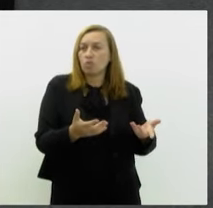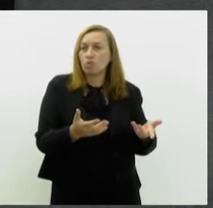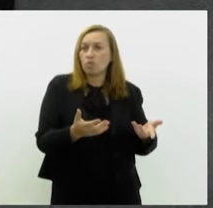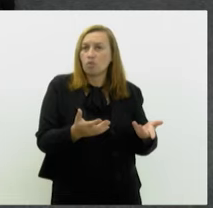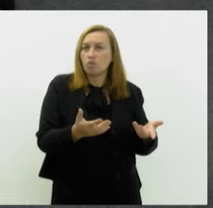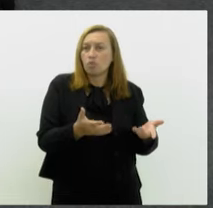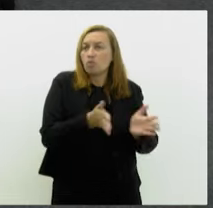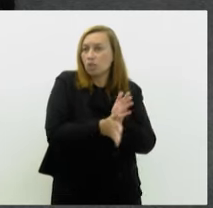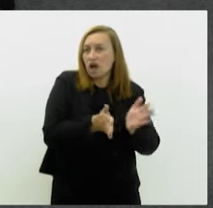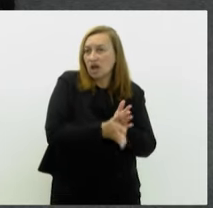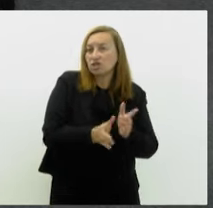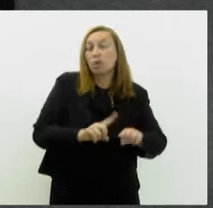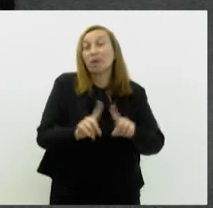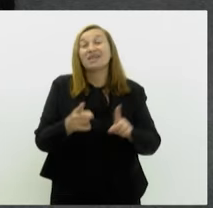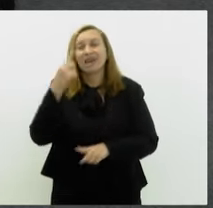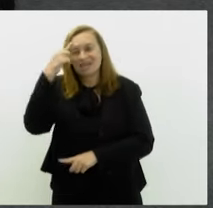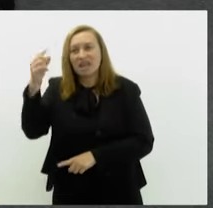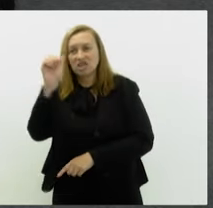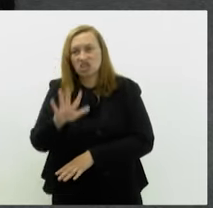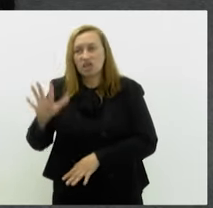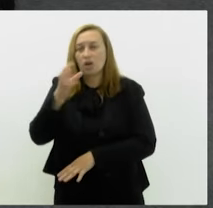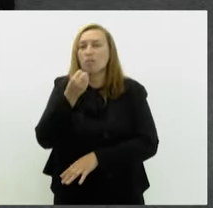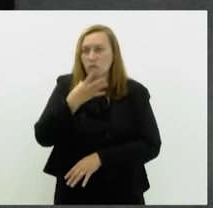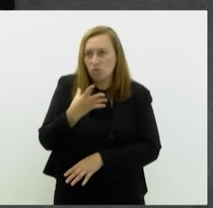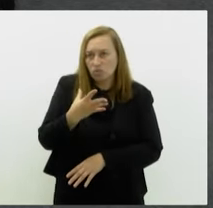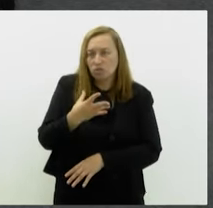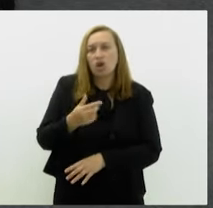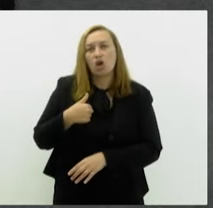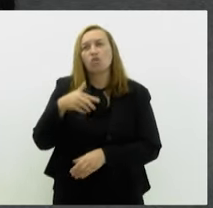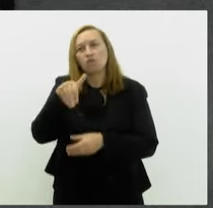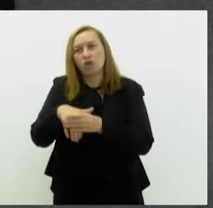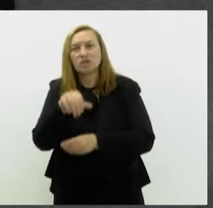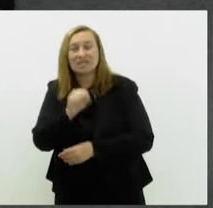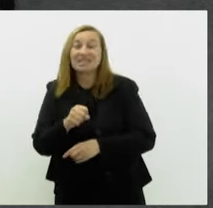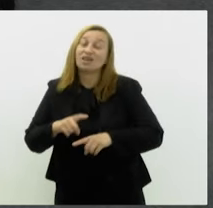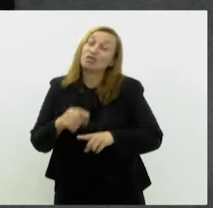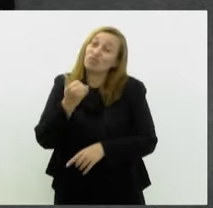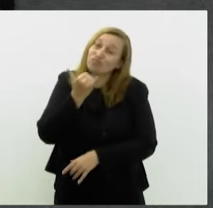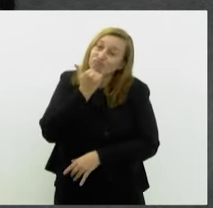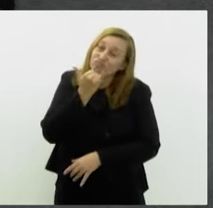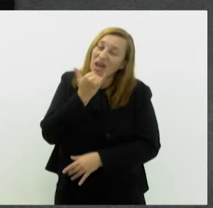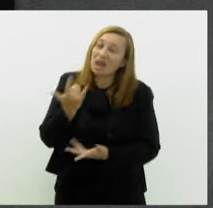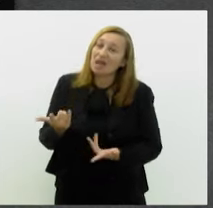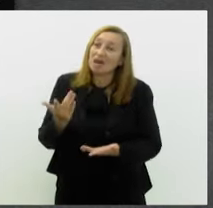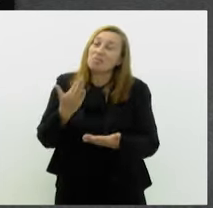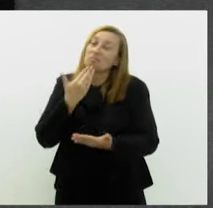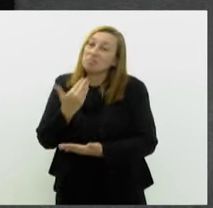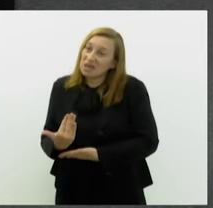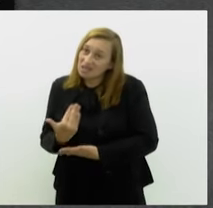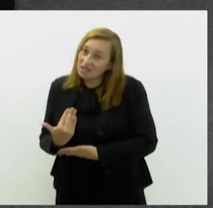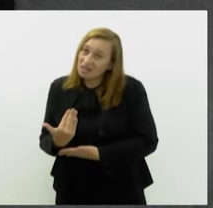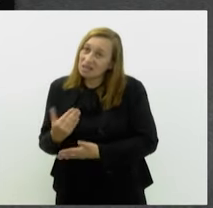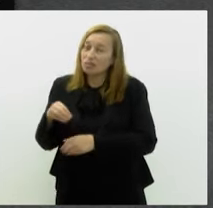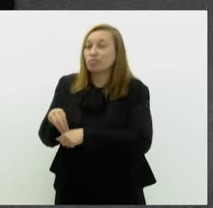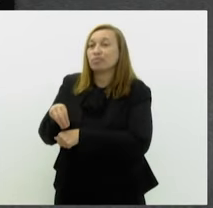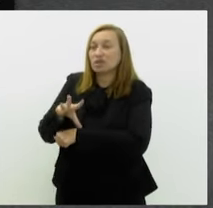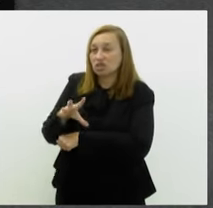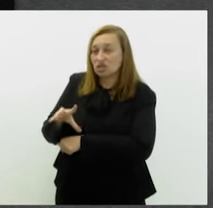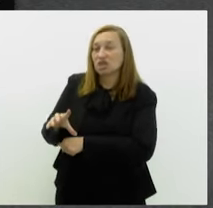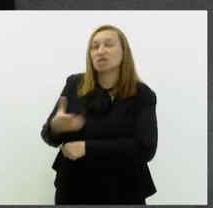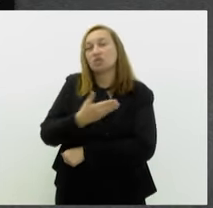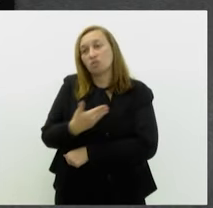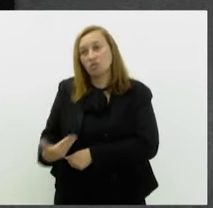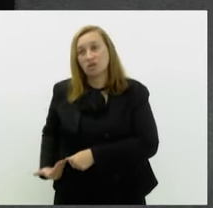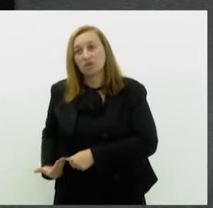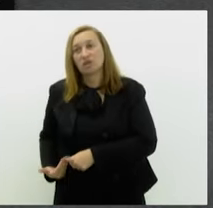geral é positiva e eu voto favorável. Eu só lamento que a gente tenha que pedir, por indicação, o